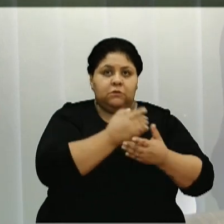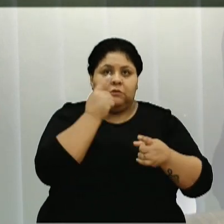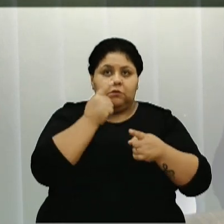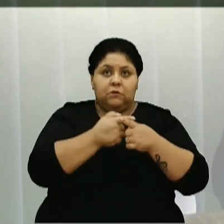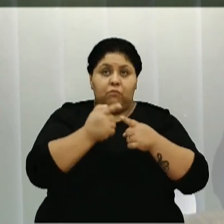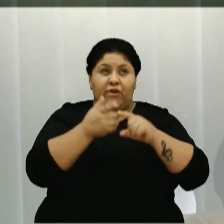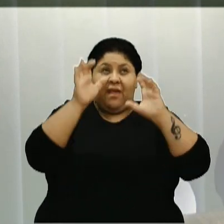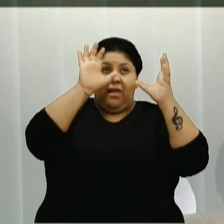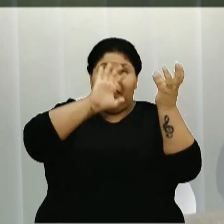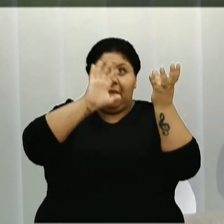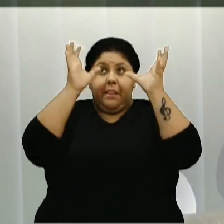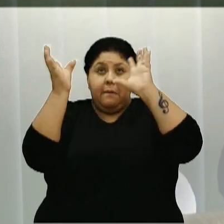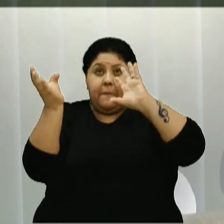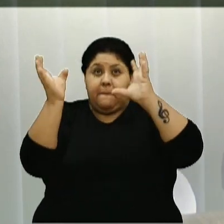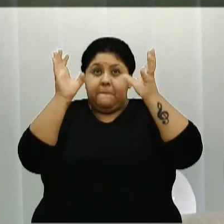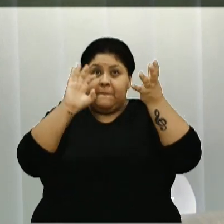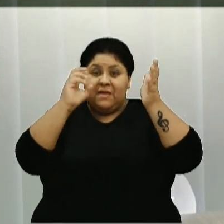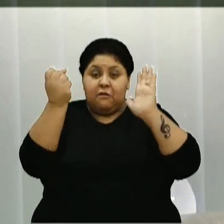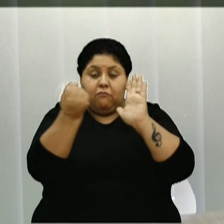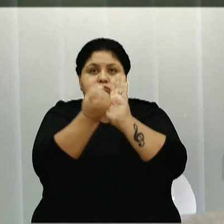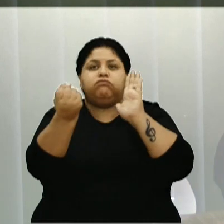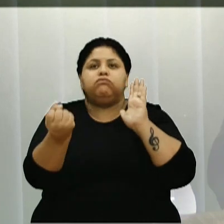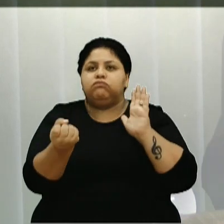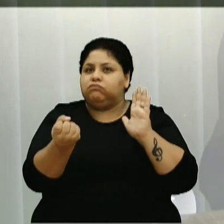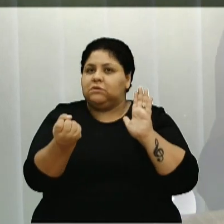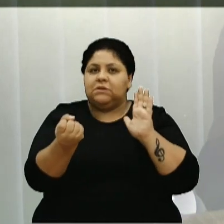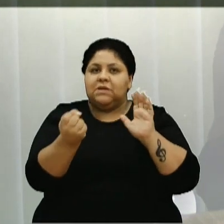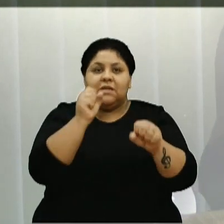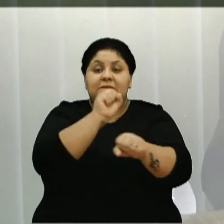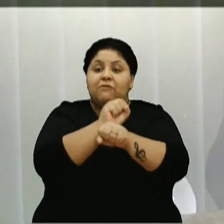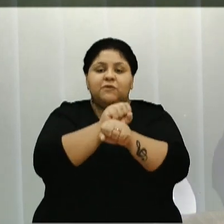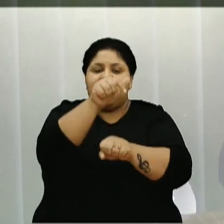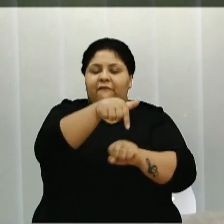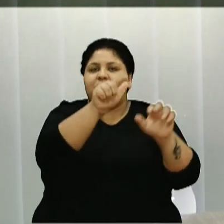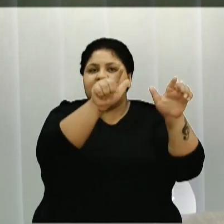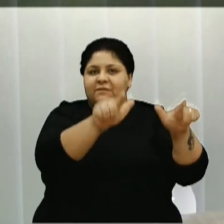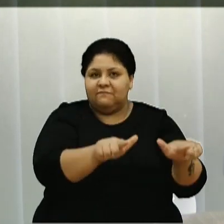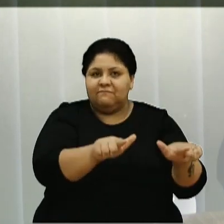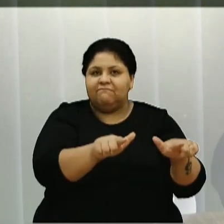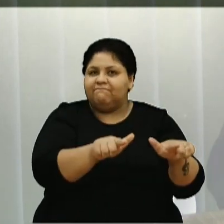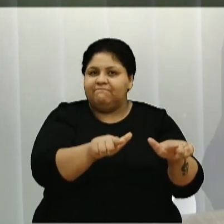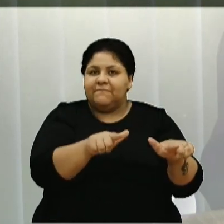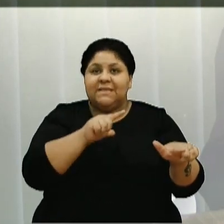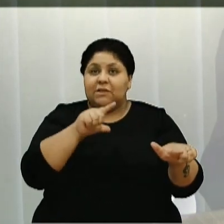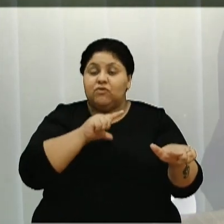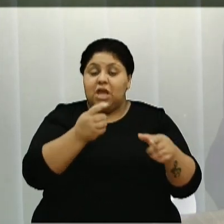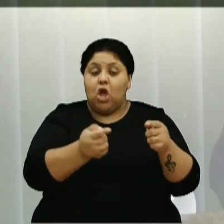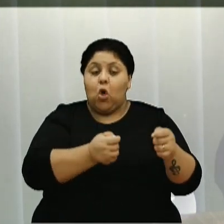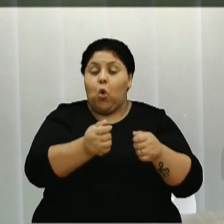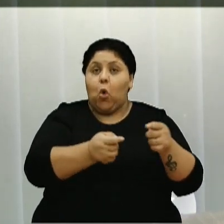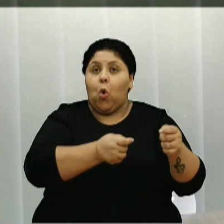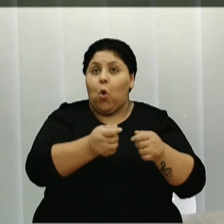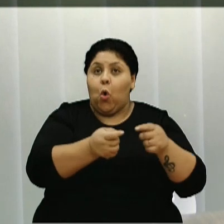situação climática, impacto imprevisto na nossa região, que foge do nosso controle,